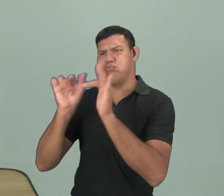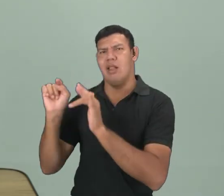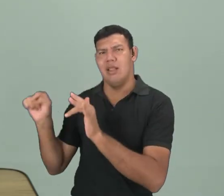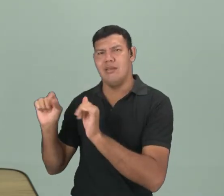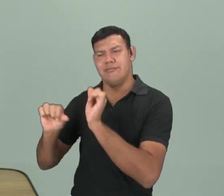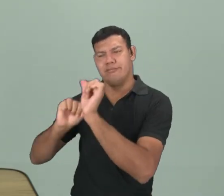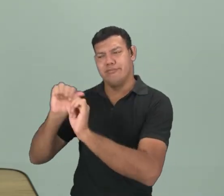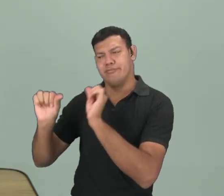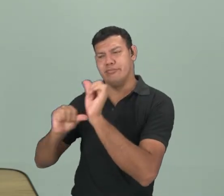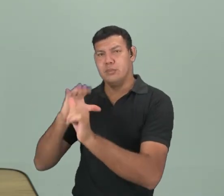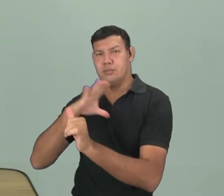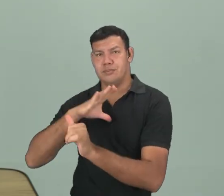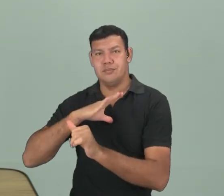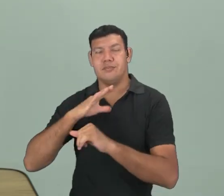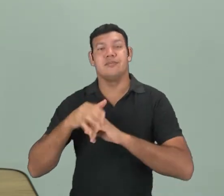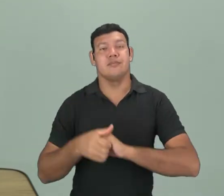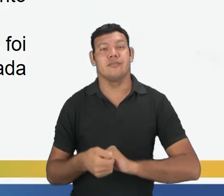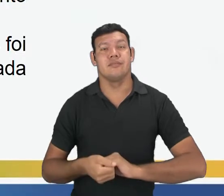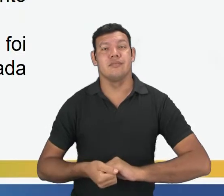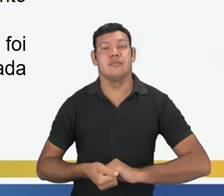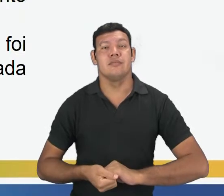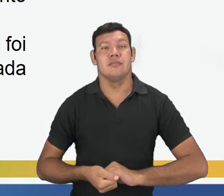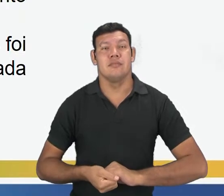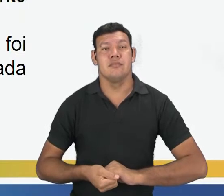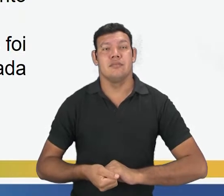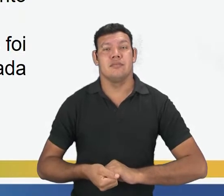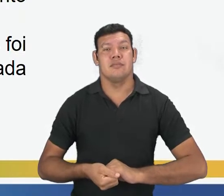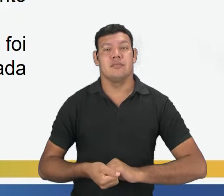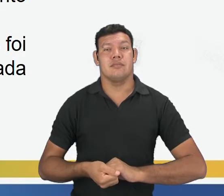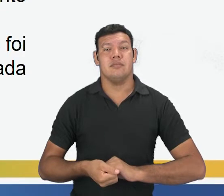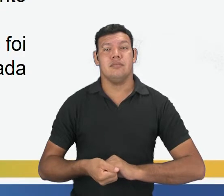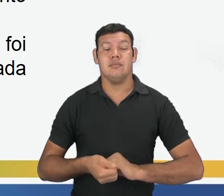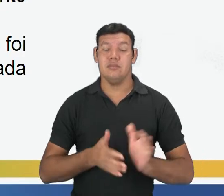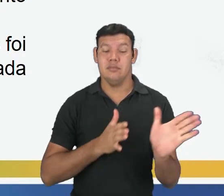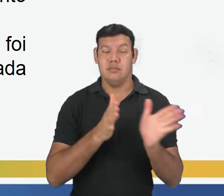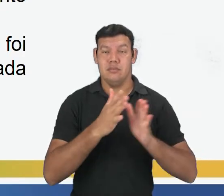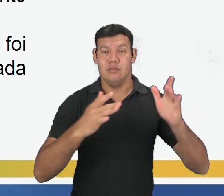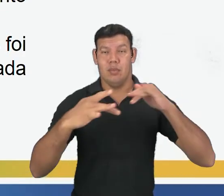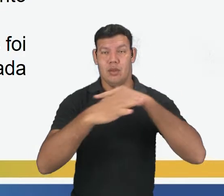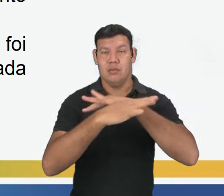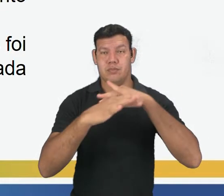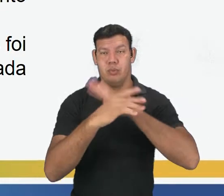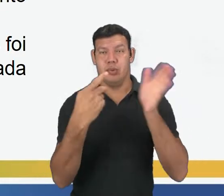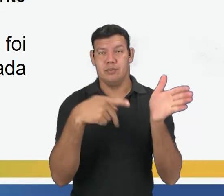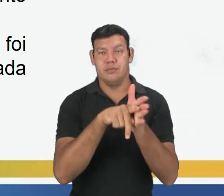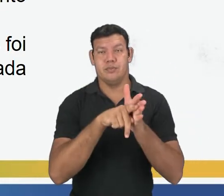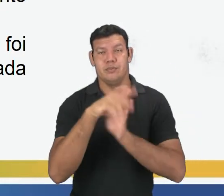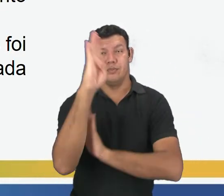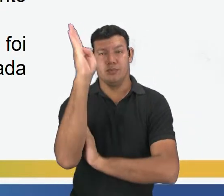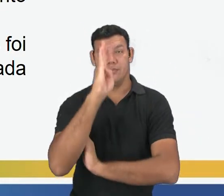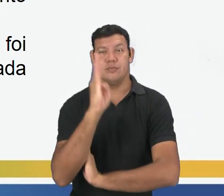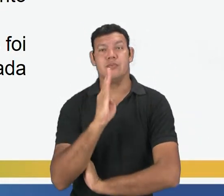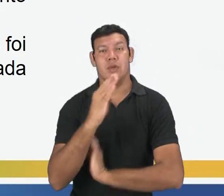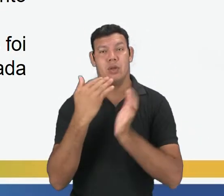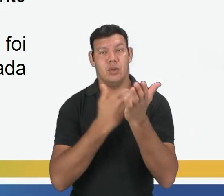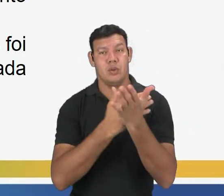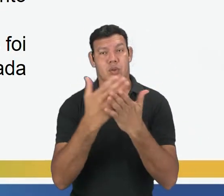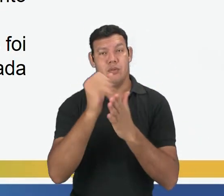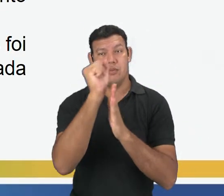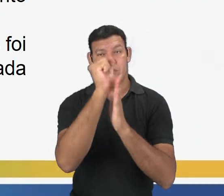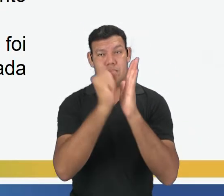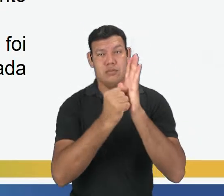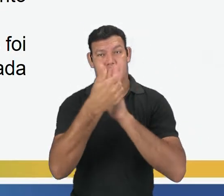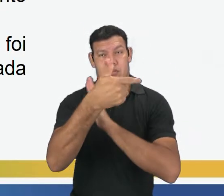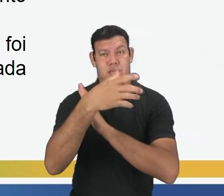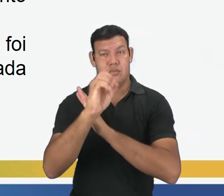falado. Então, continuando, ó. O processo de urbanização no Brasil, ele tem início no século